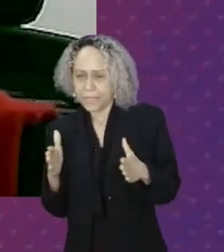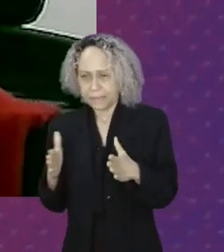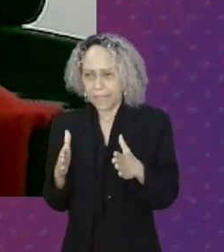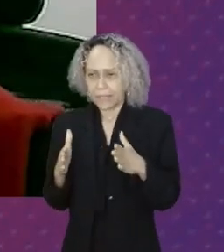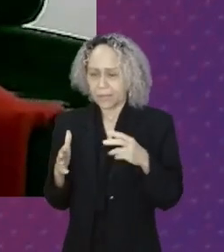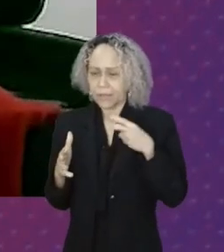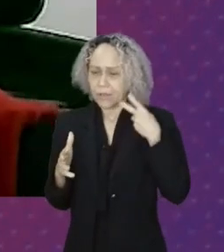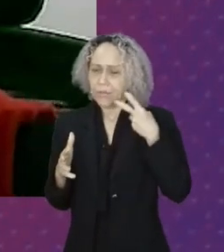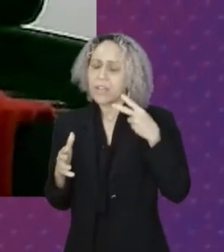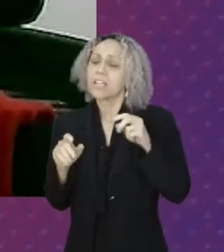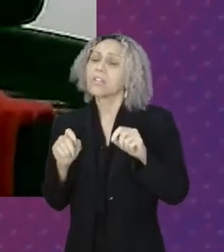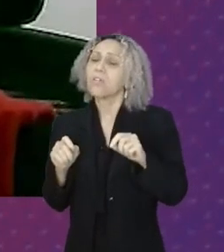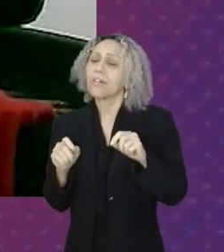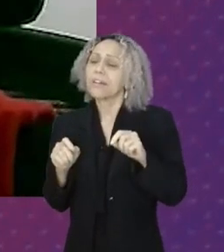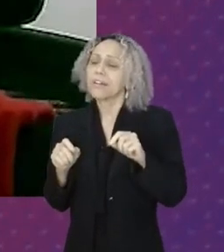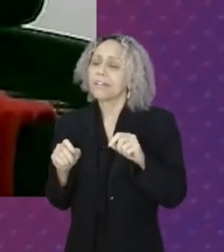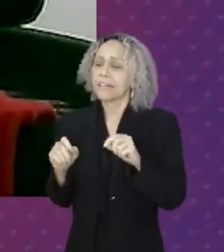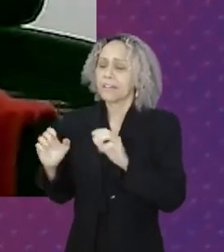me colocou